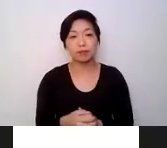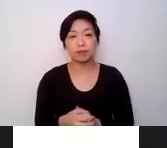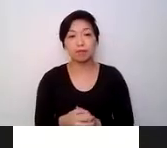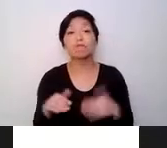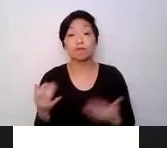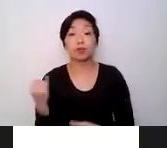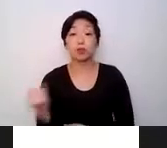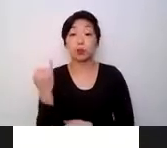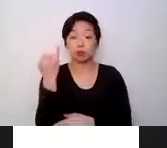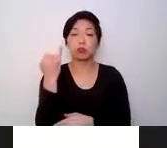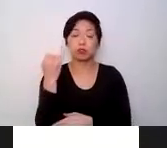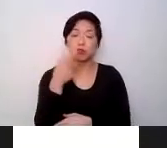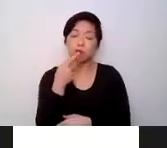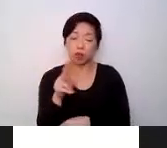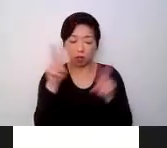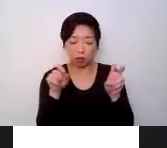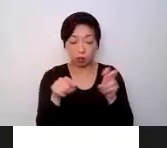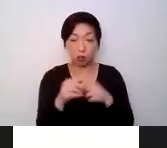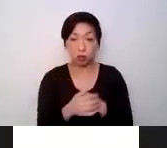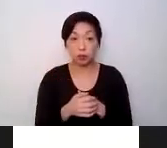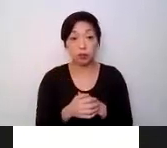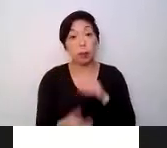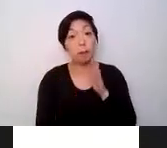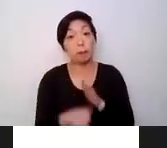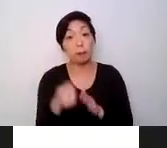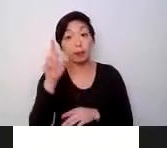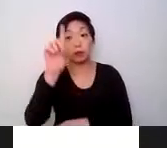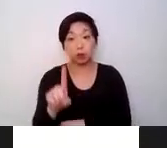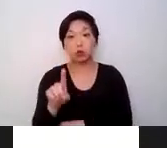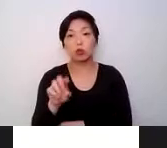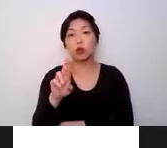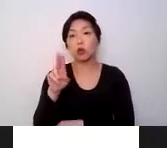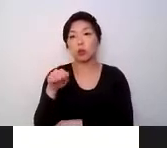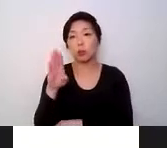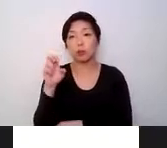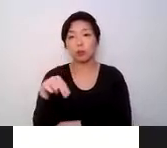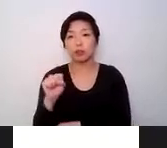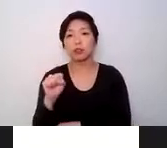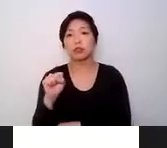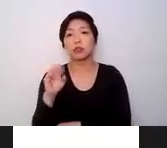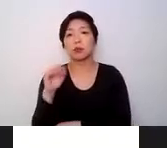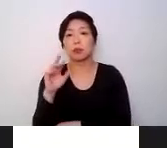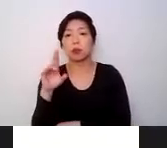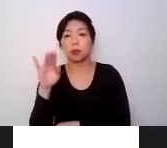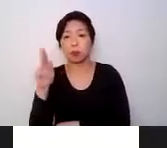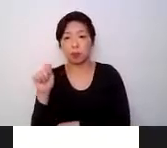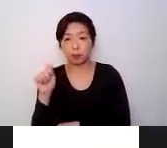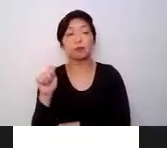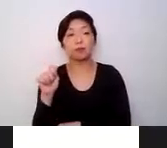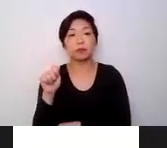mencionar isso, né. E o primeiro diretor acabou sendo o Rubens Borba de Moraes, da biblioteca, que acabou